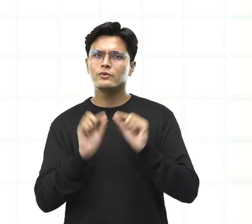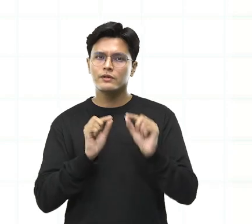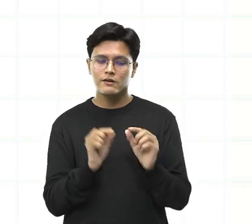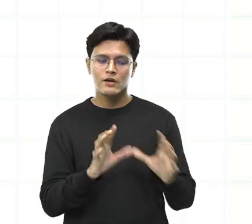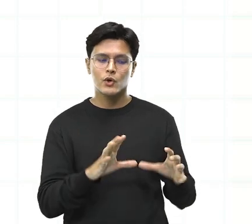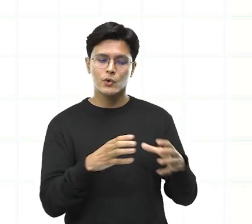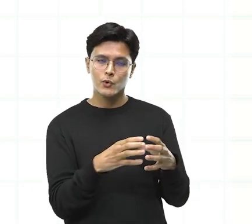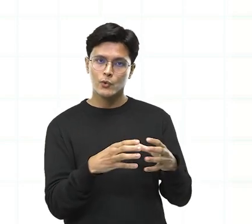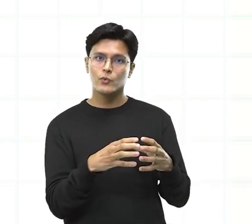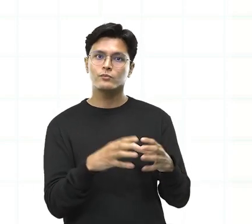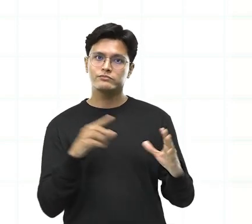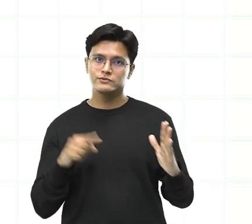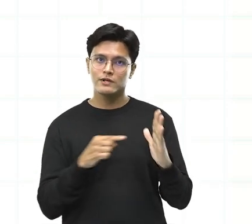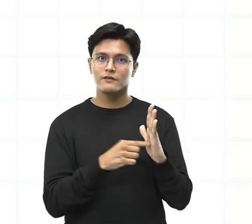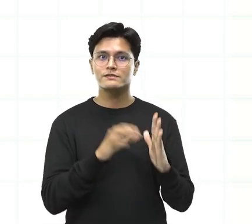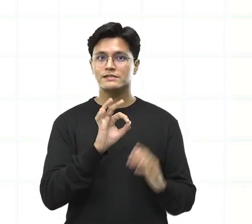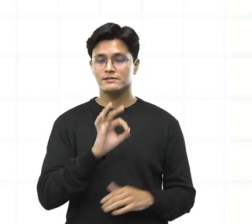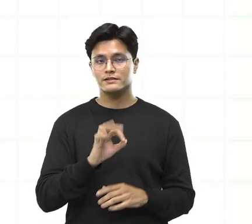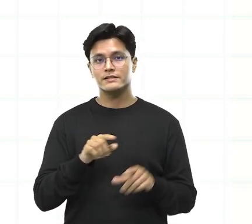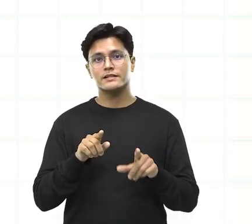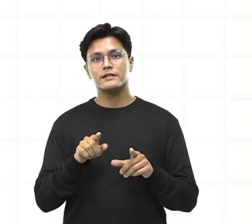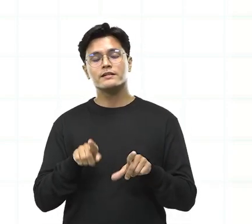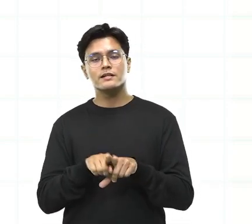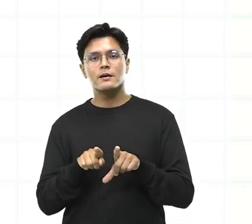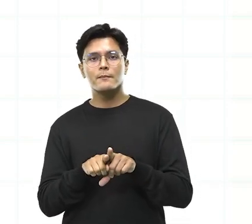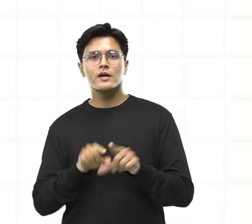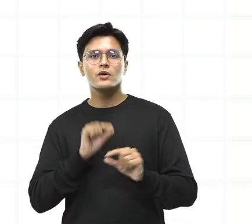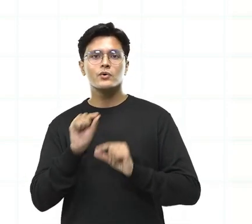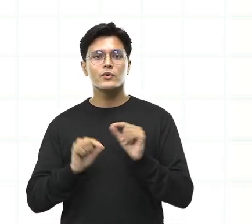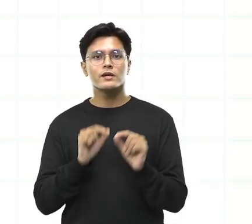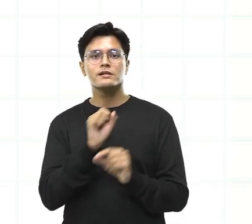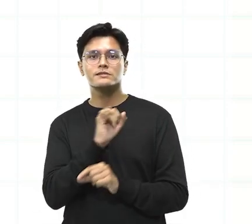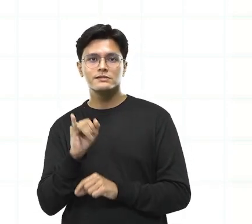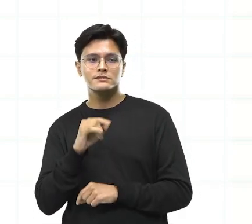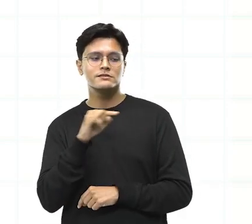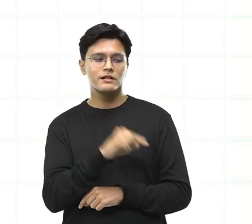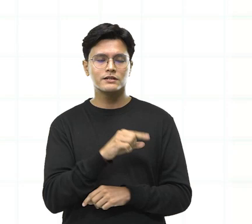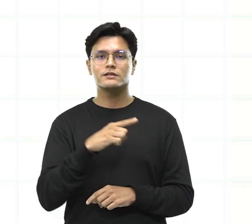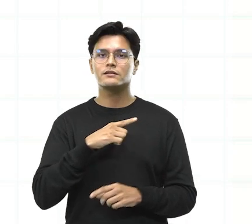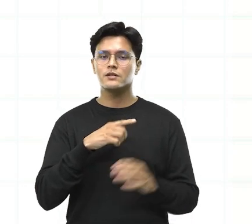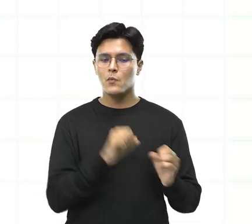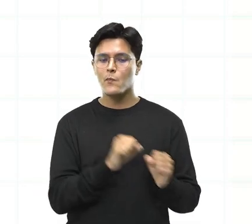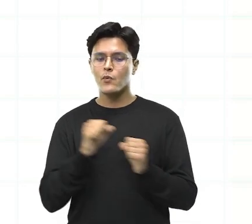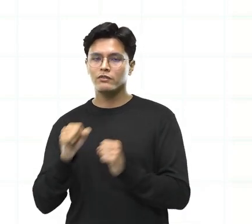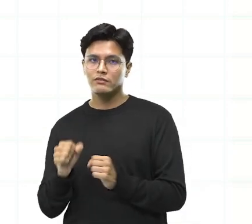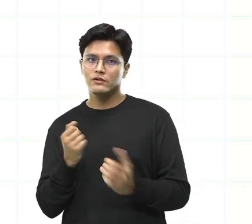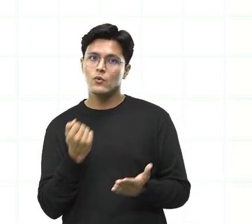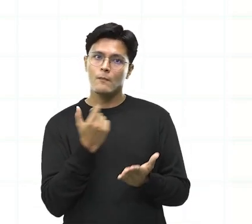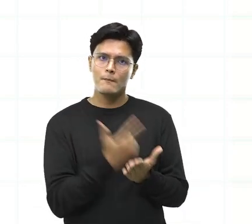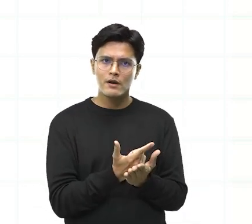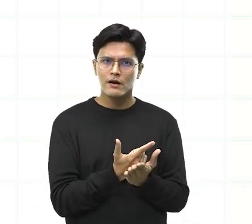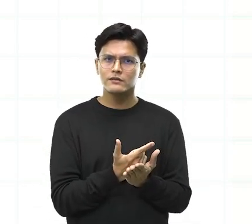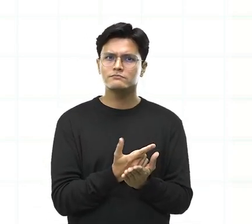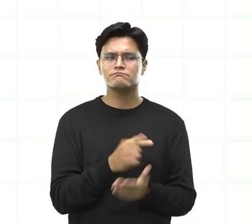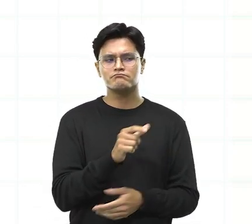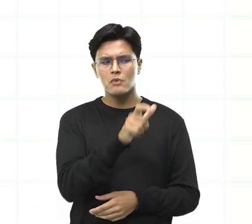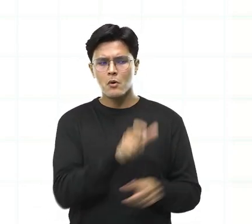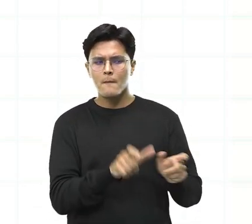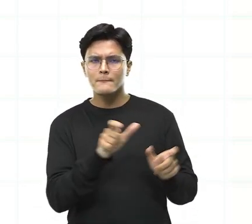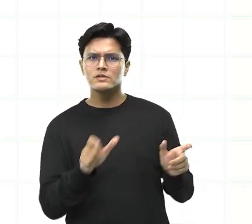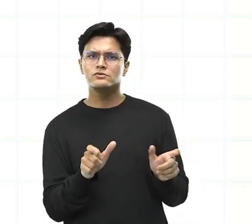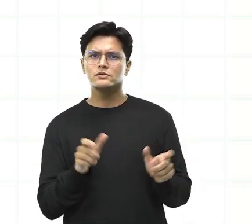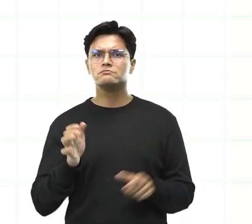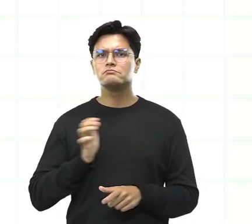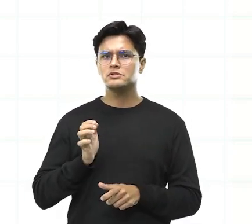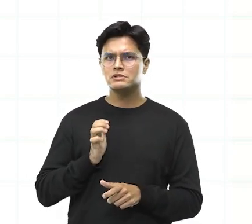poder aquisitivo dessas pessoas. Nós estamos falando de pessoas com uma renda alta, com uma renda